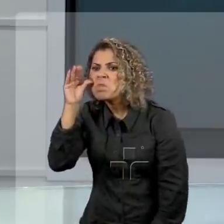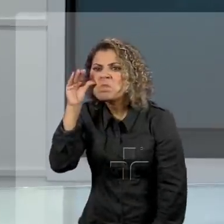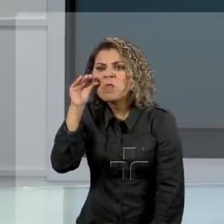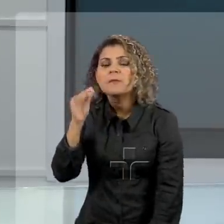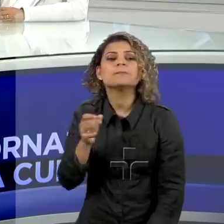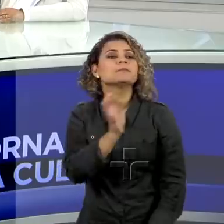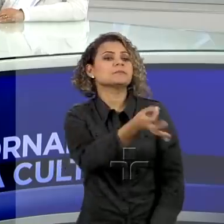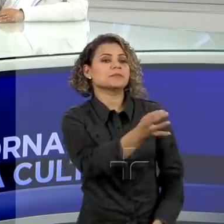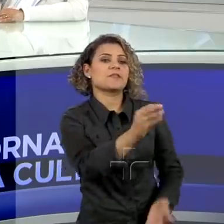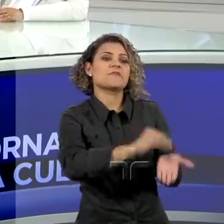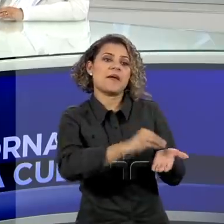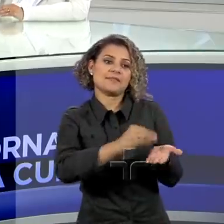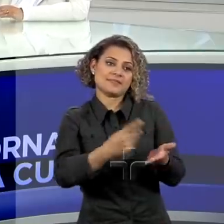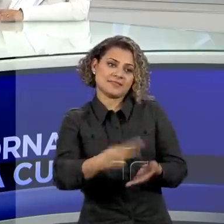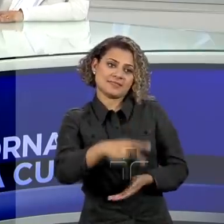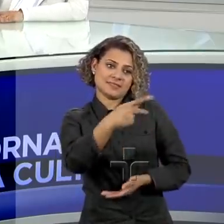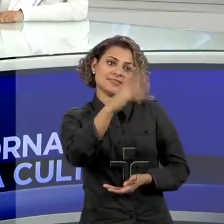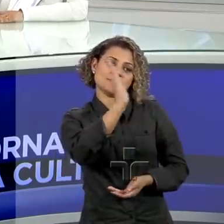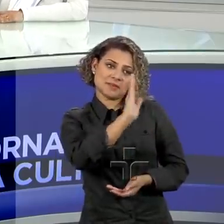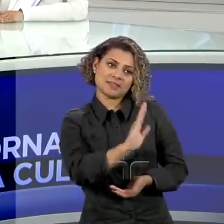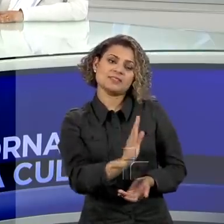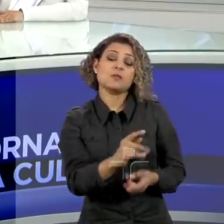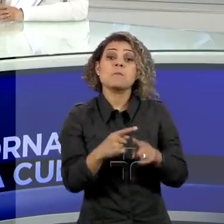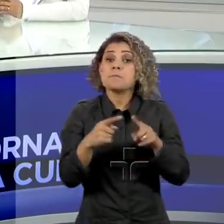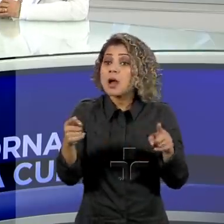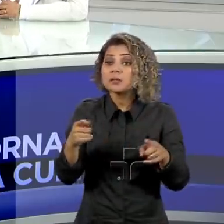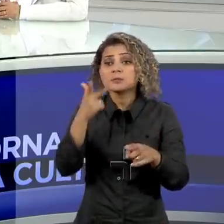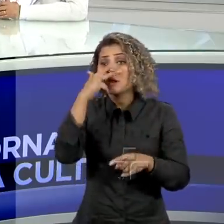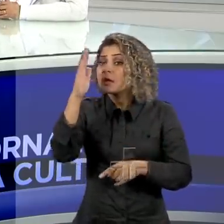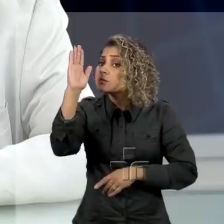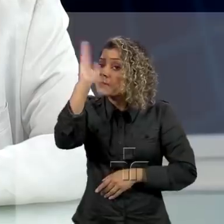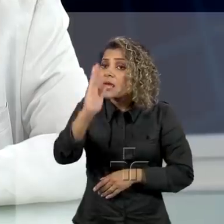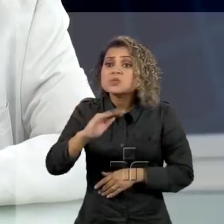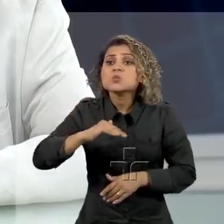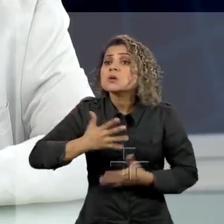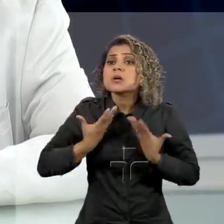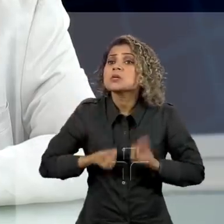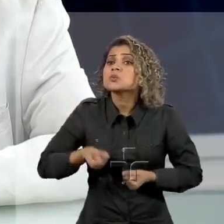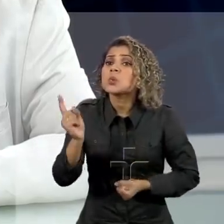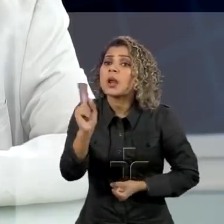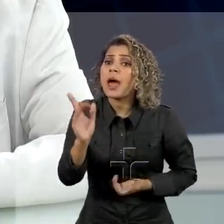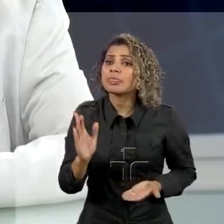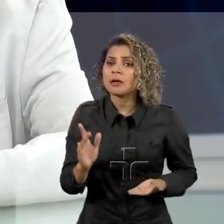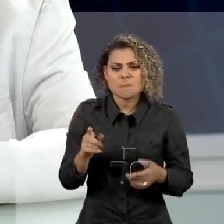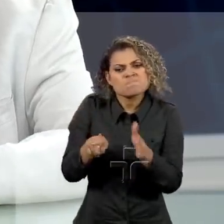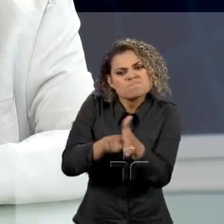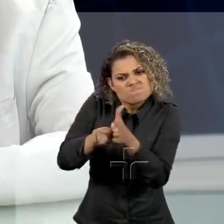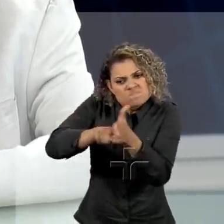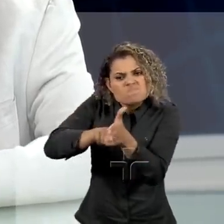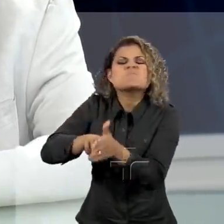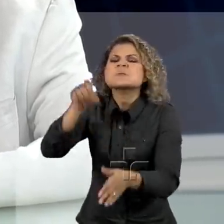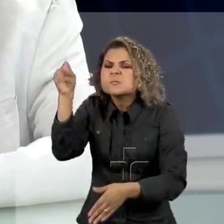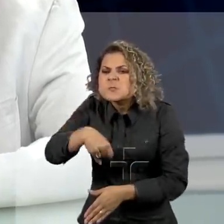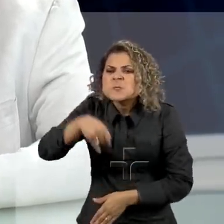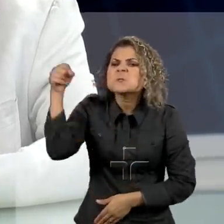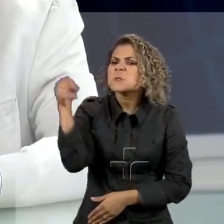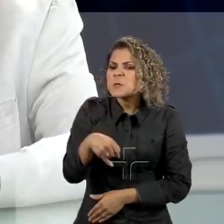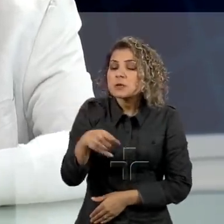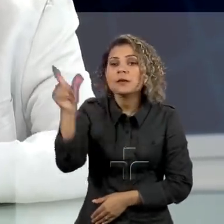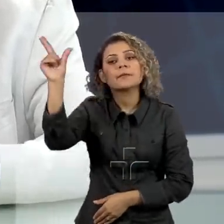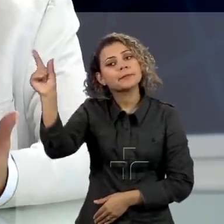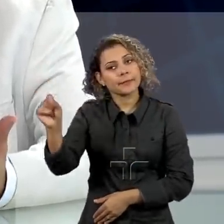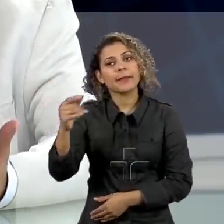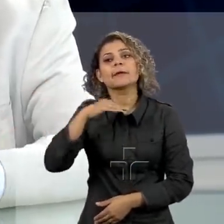coisa para se... eu digo, não cansou até aqui, né? E assim, e lá na Itália dizia que chegou no momento que cansou e a gente